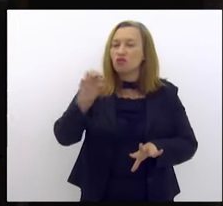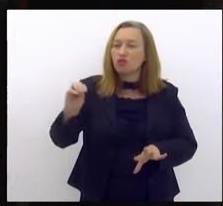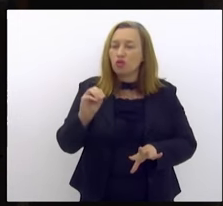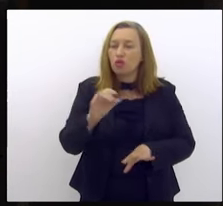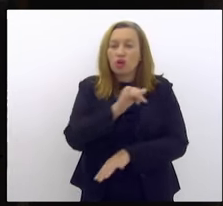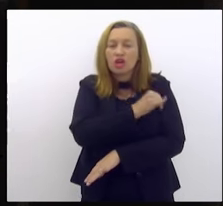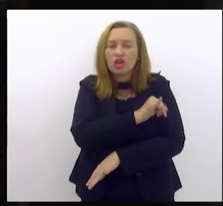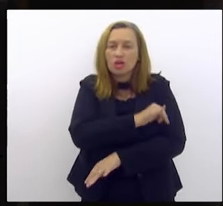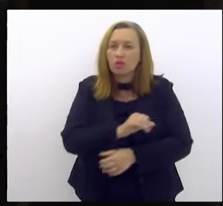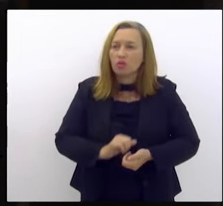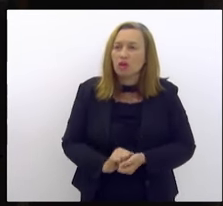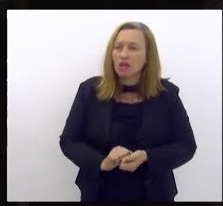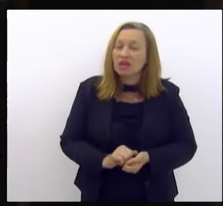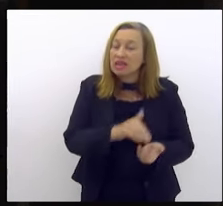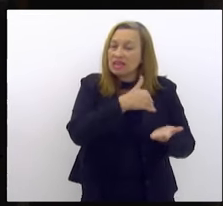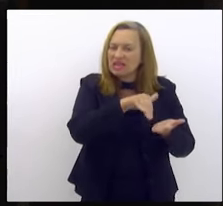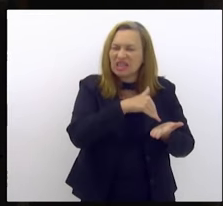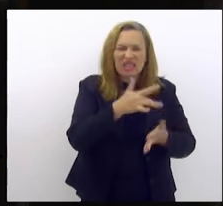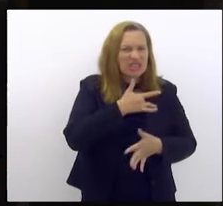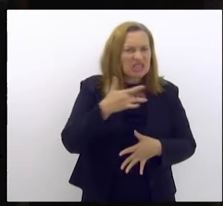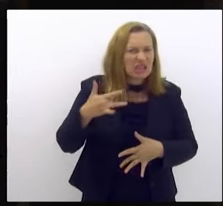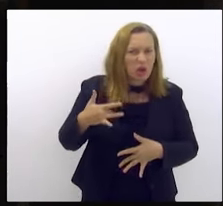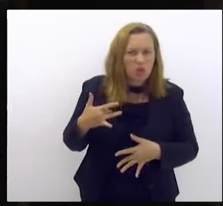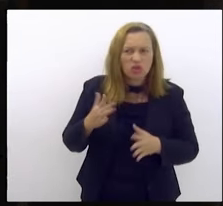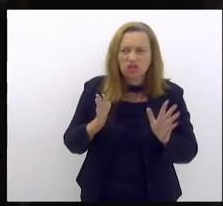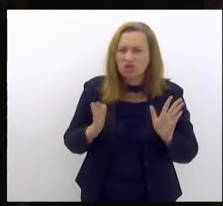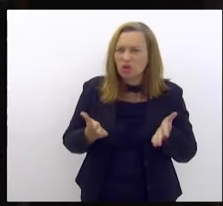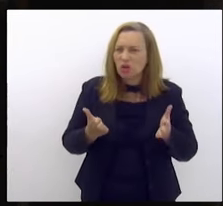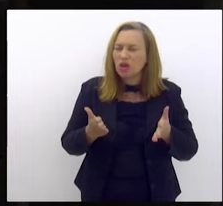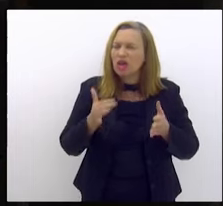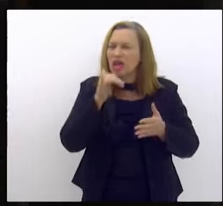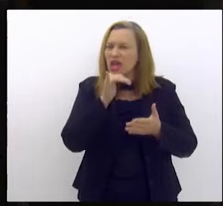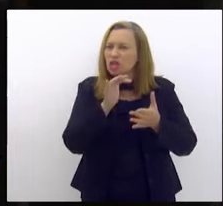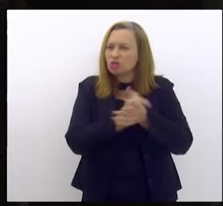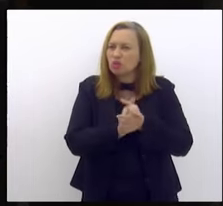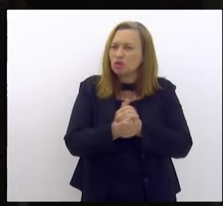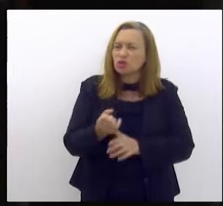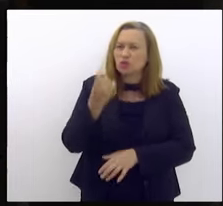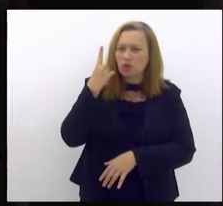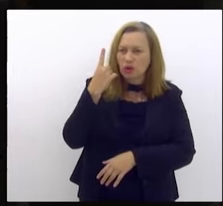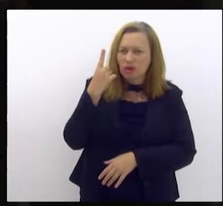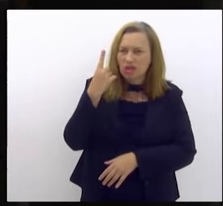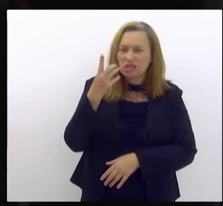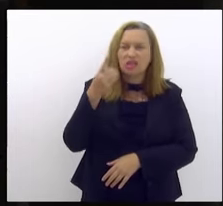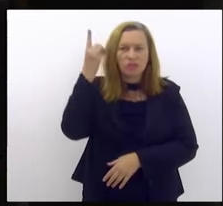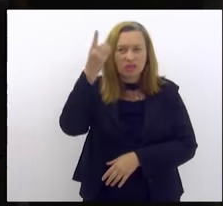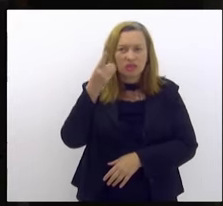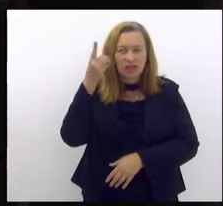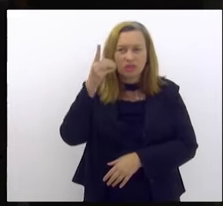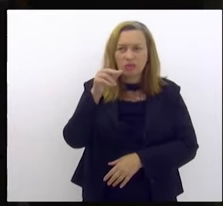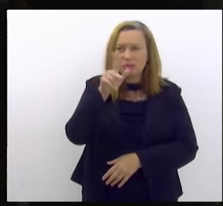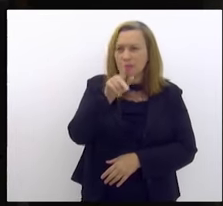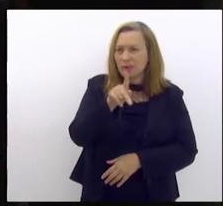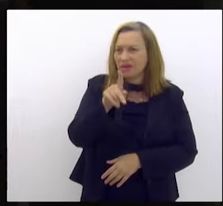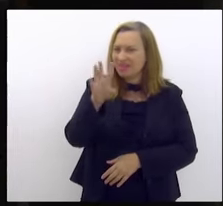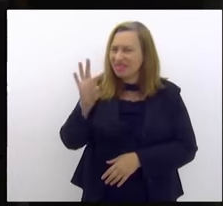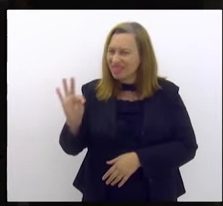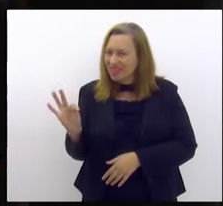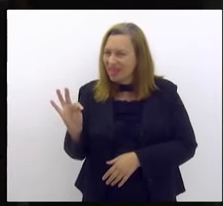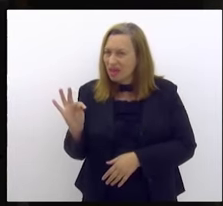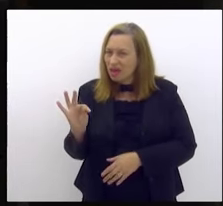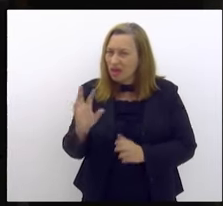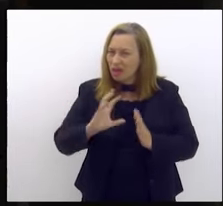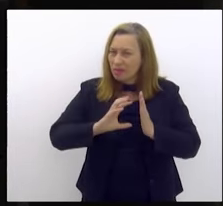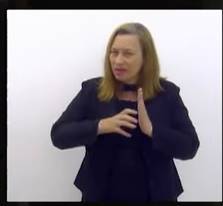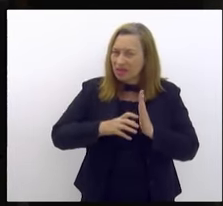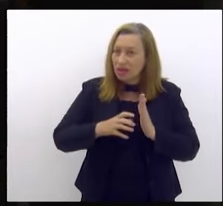a secretária, atual secretária de saúde, esposa do ex-deputado Chico Danos, do PT, ela trabalhou